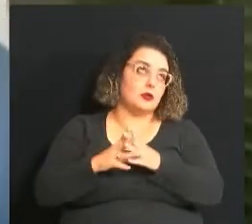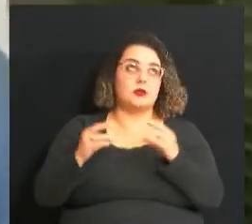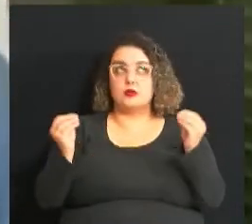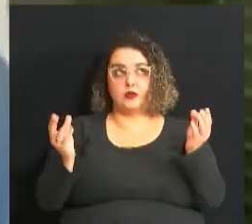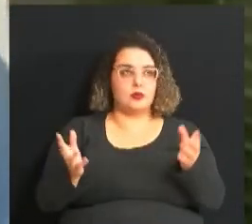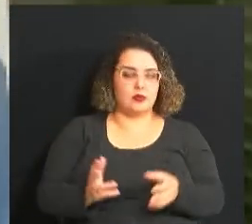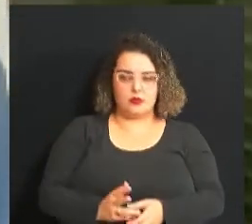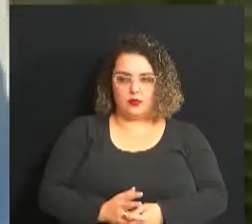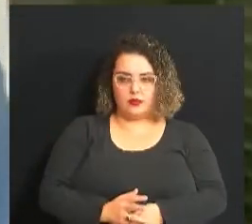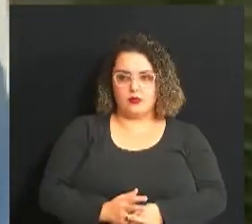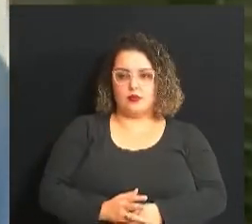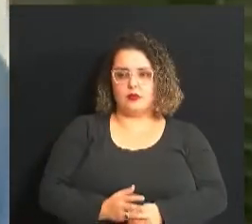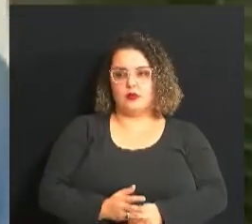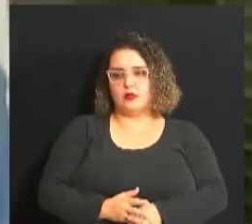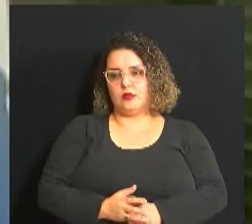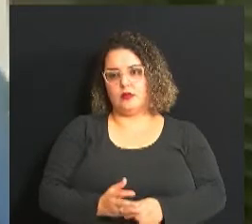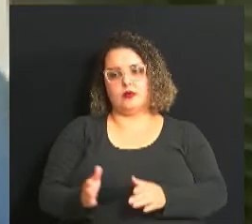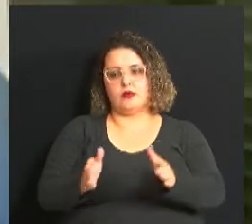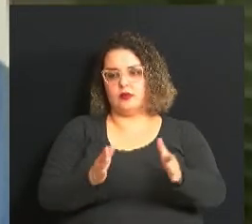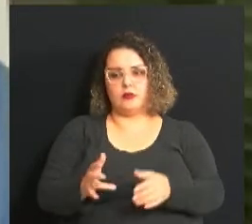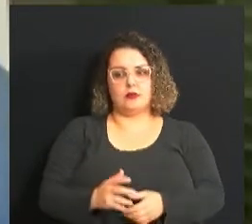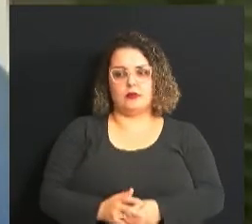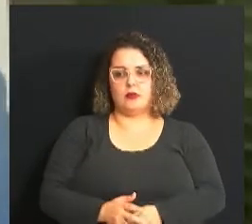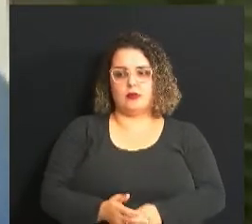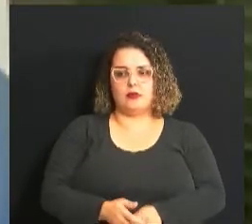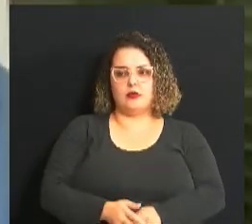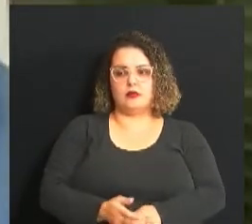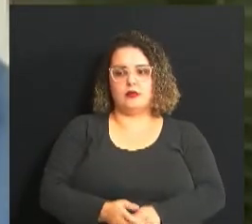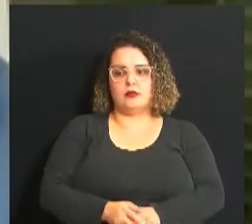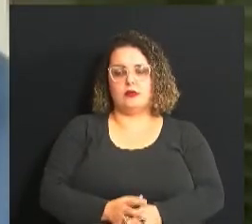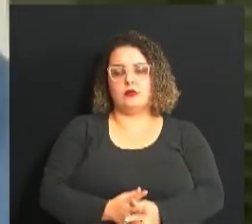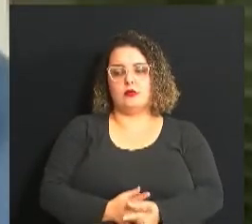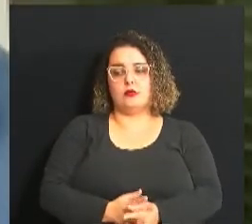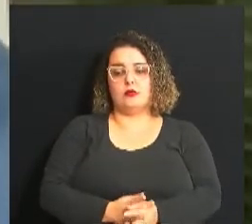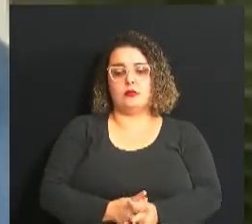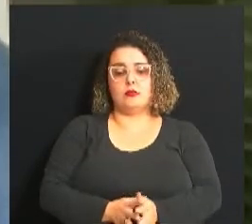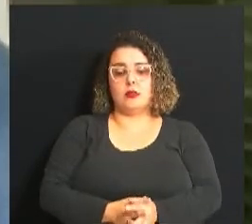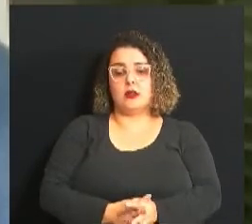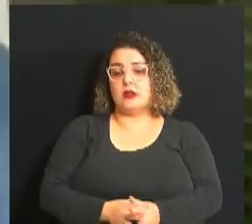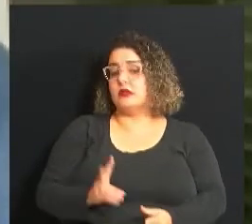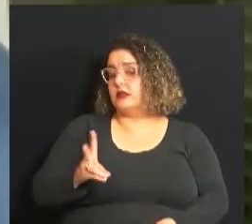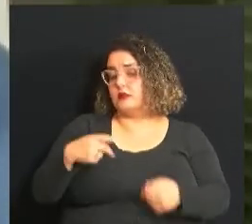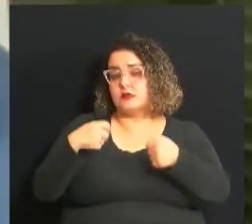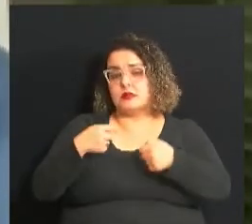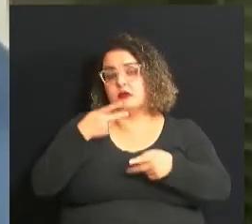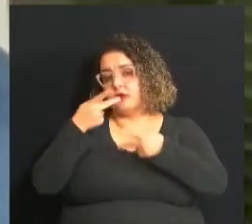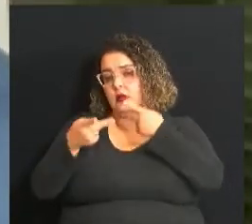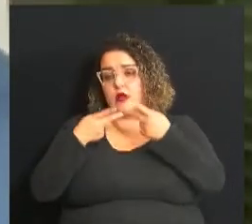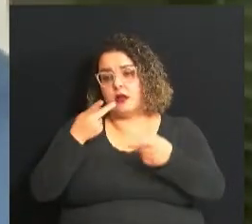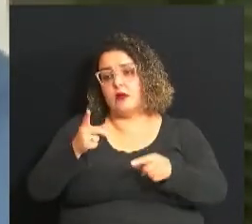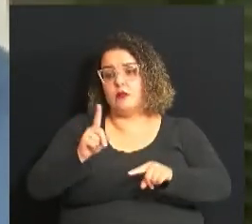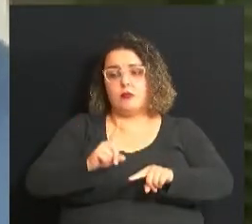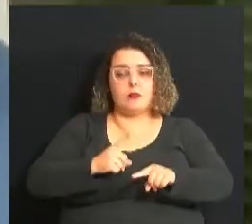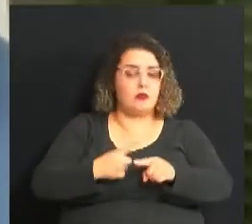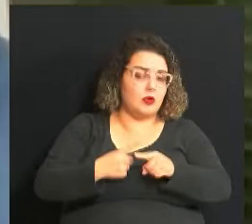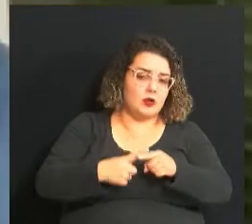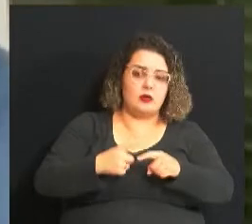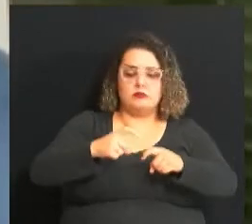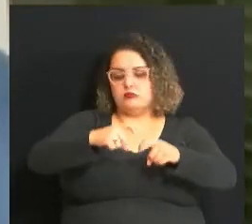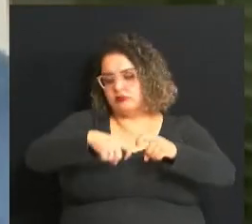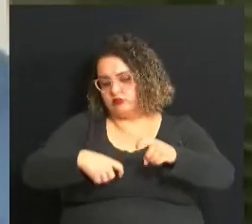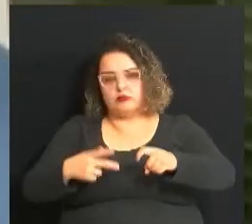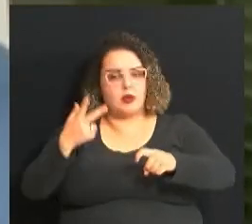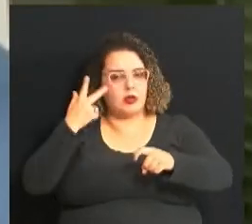do radar em alguns momentos. Mas elas sempre têm que ser pensadas. Por quê? Porque a atividade sexual é muito frequente. Às vezes